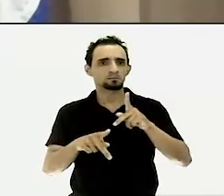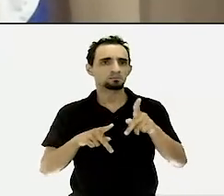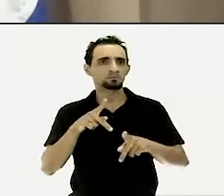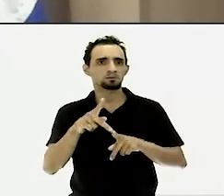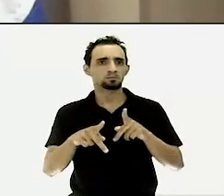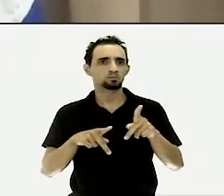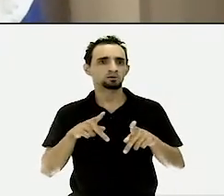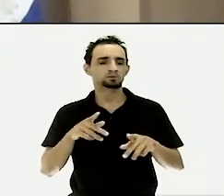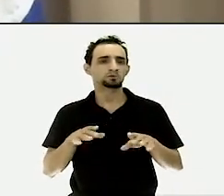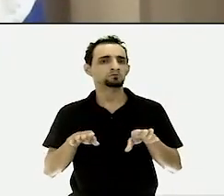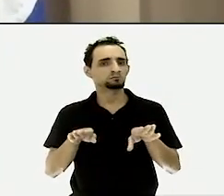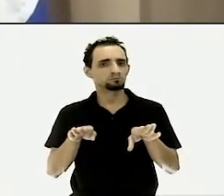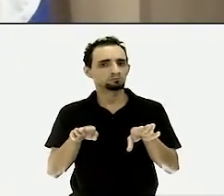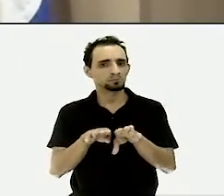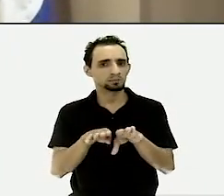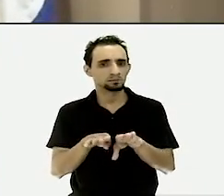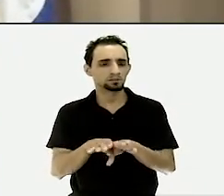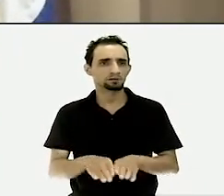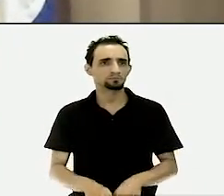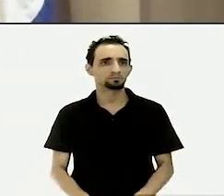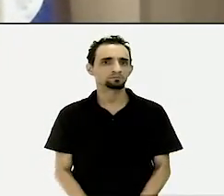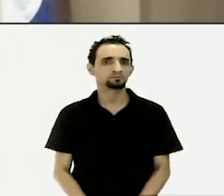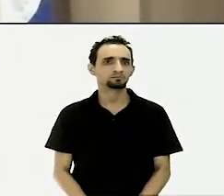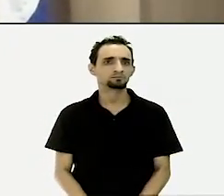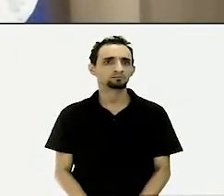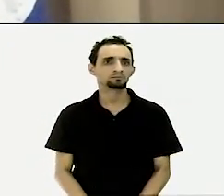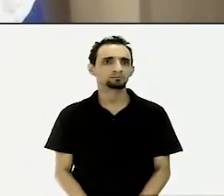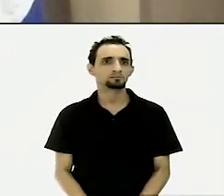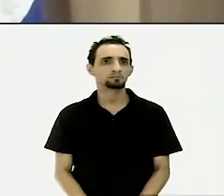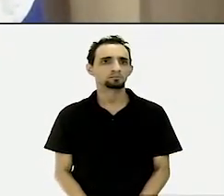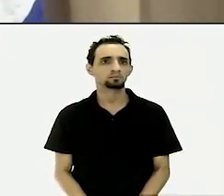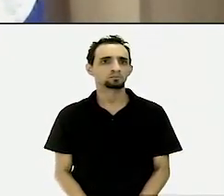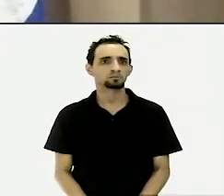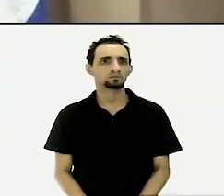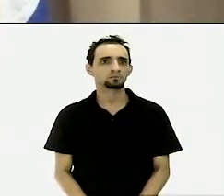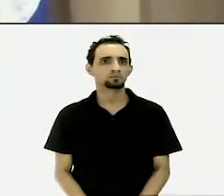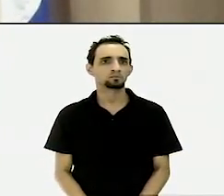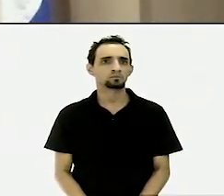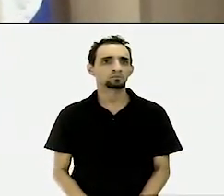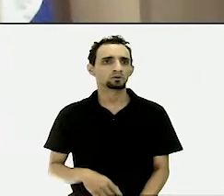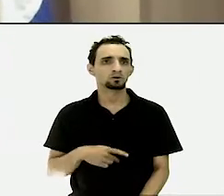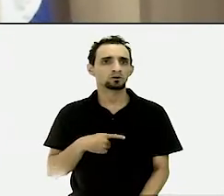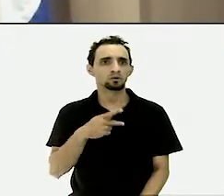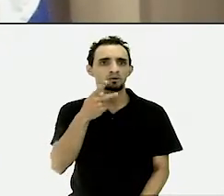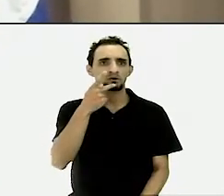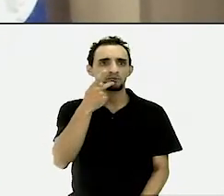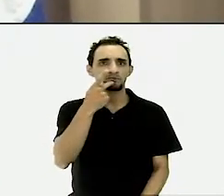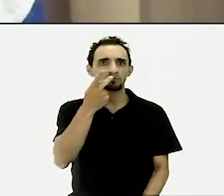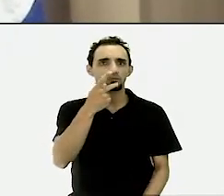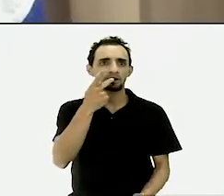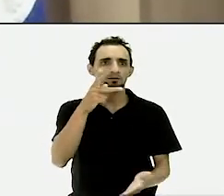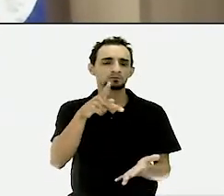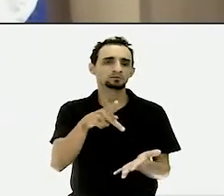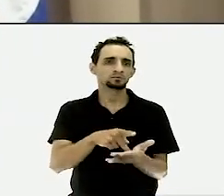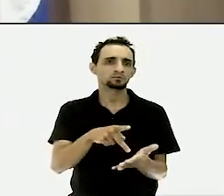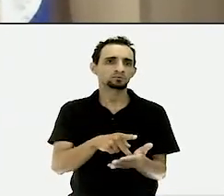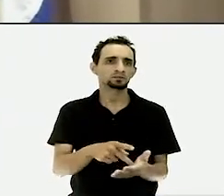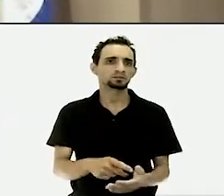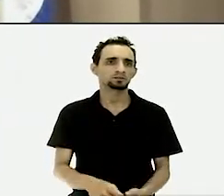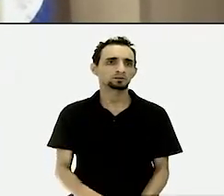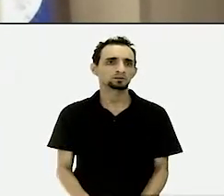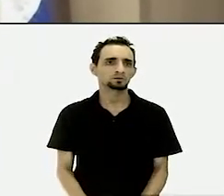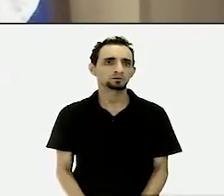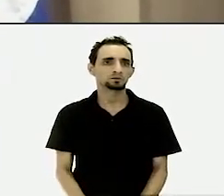todos os agudenses, porque quem quer ver um filho, uma mãe, um ente querido, com